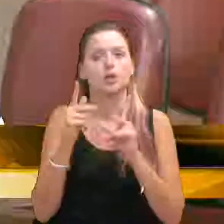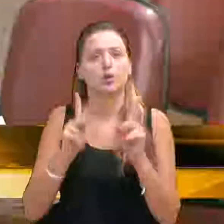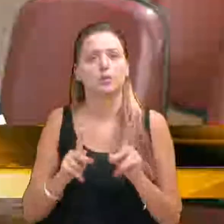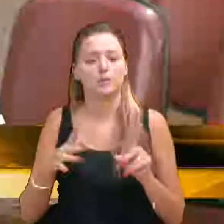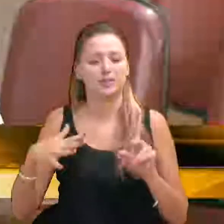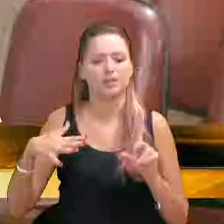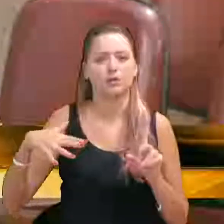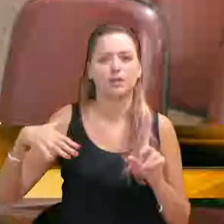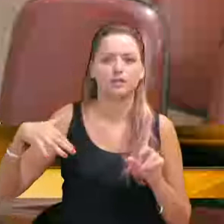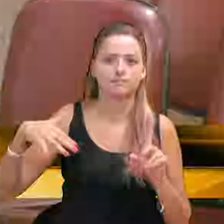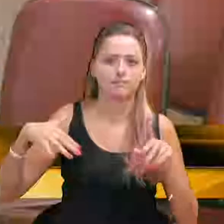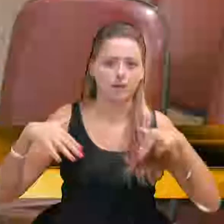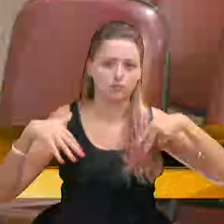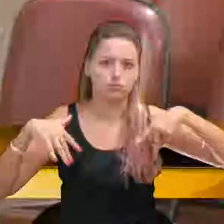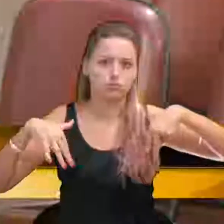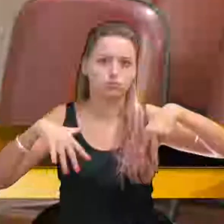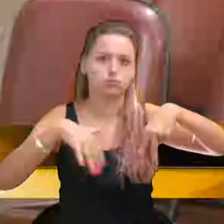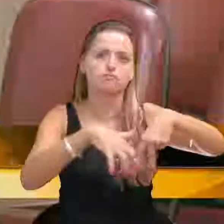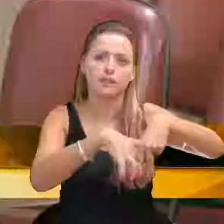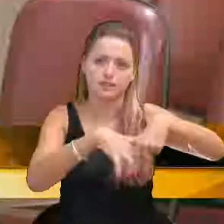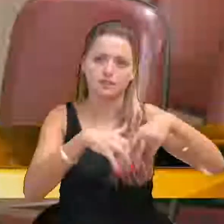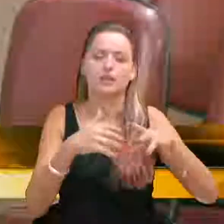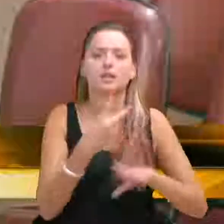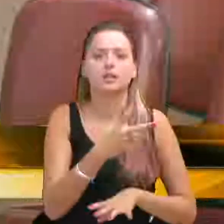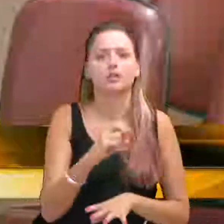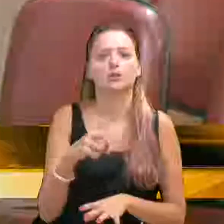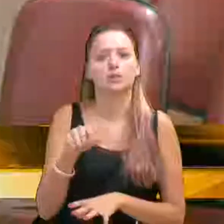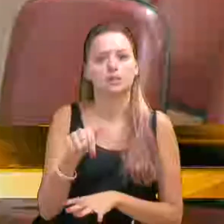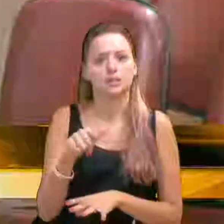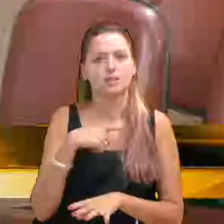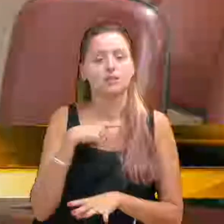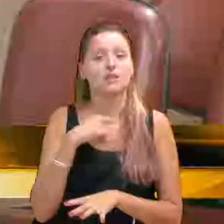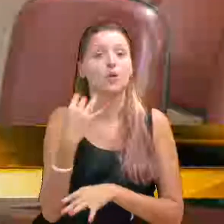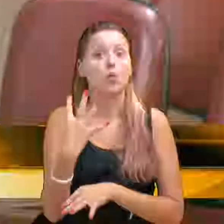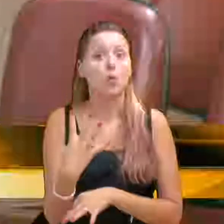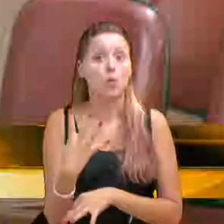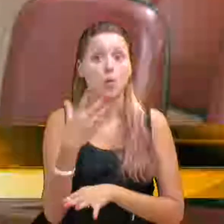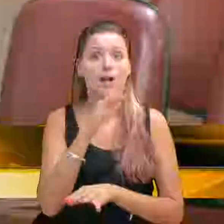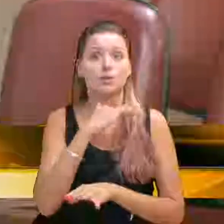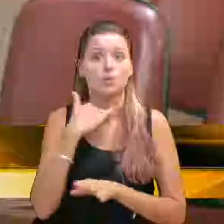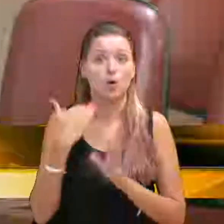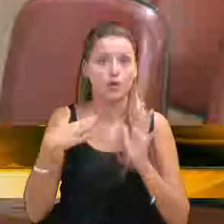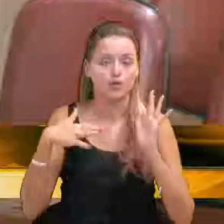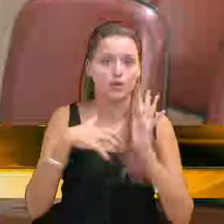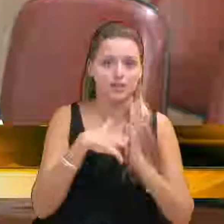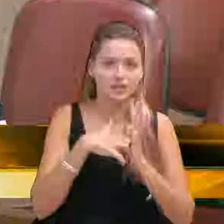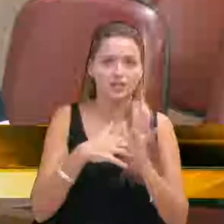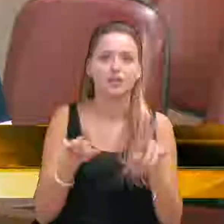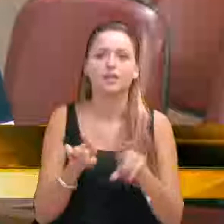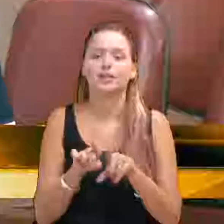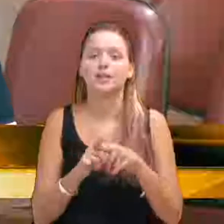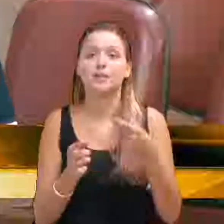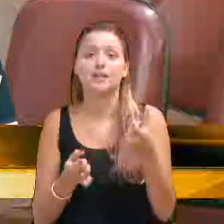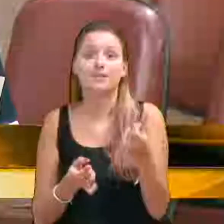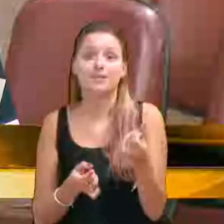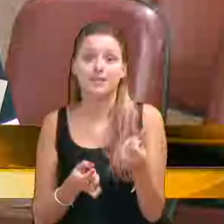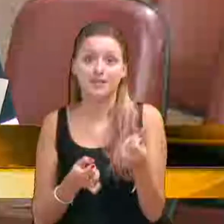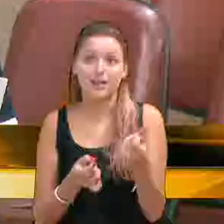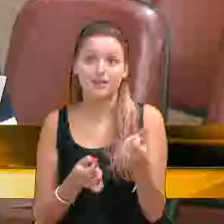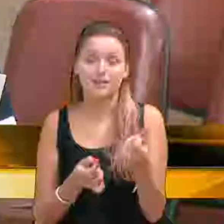atropelamento, enquanto em 2017 ocorreram 4 mortes por colisões e 6 por